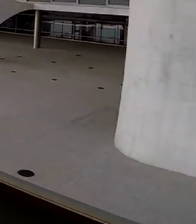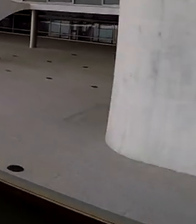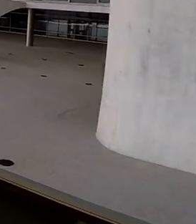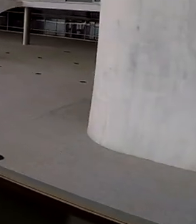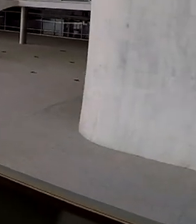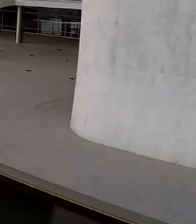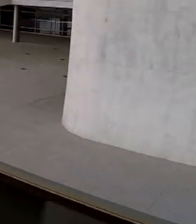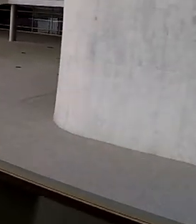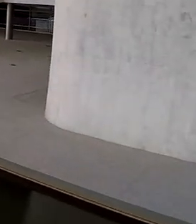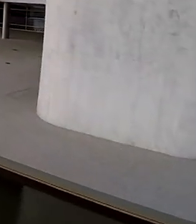Legenda